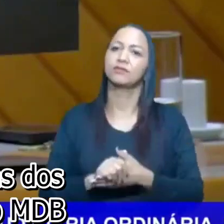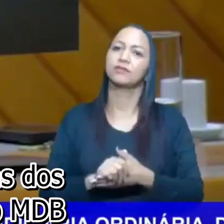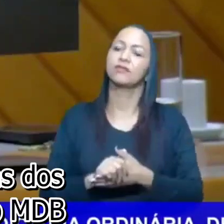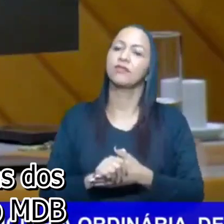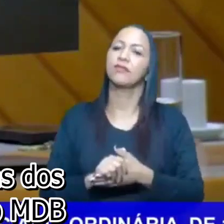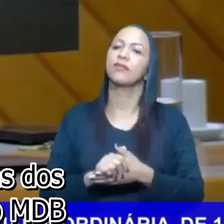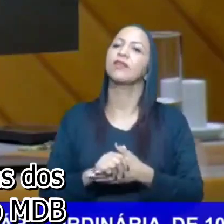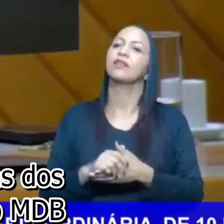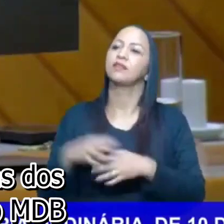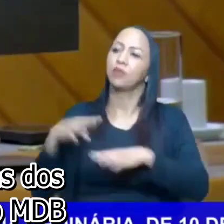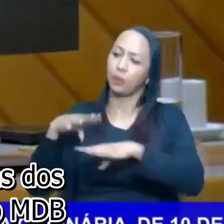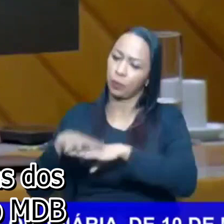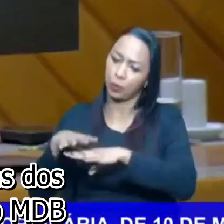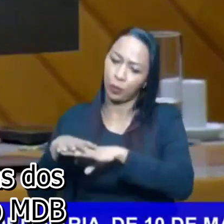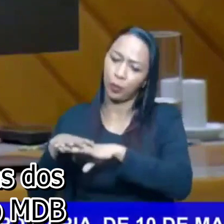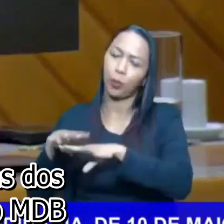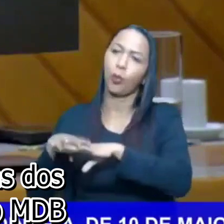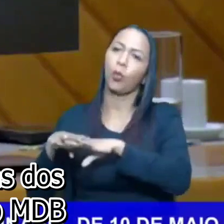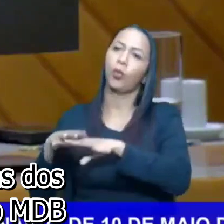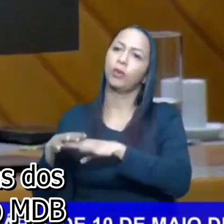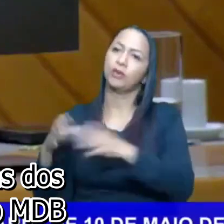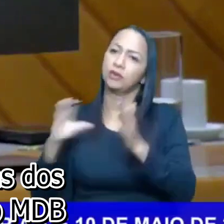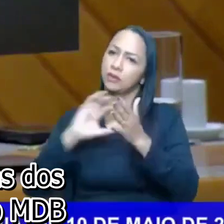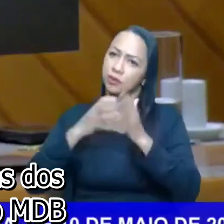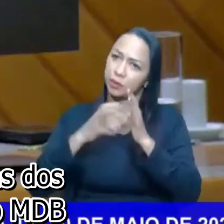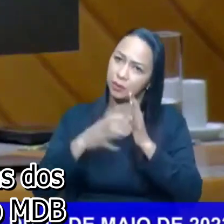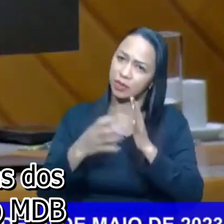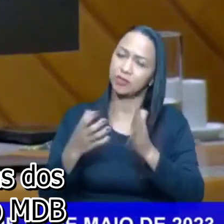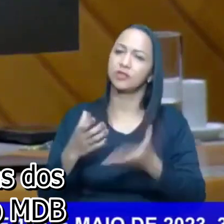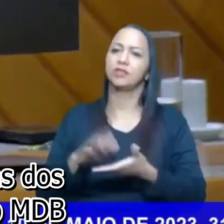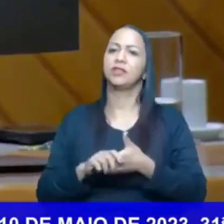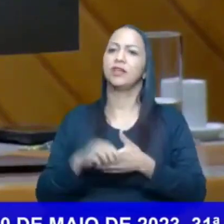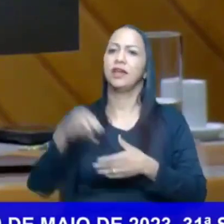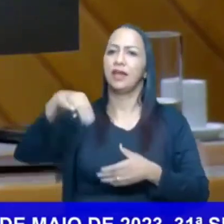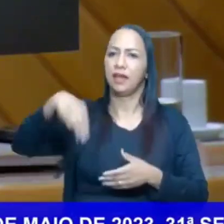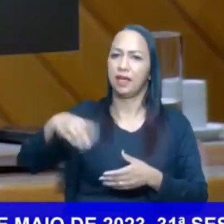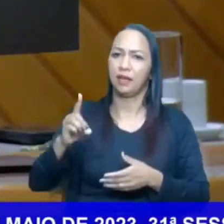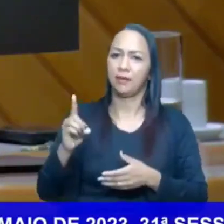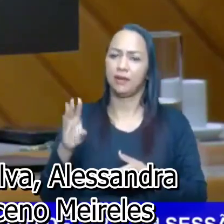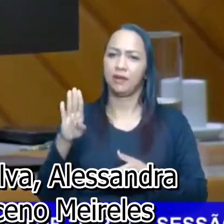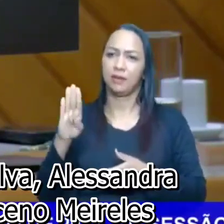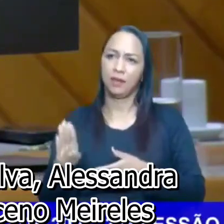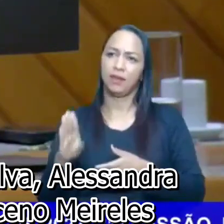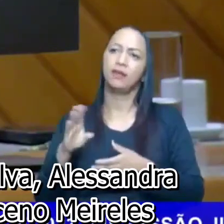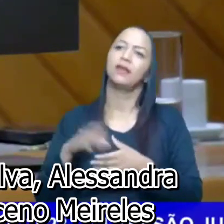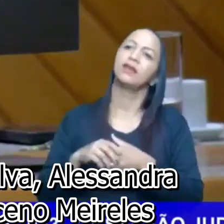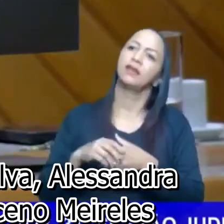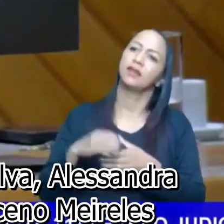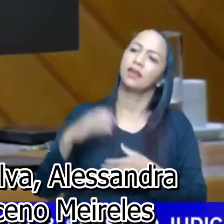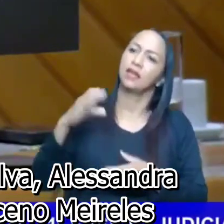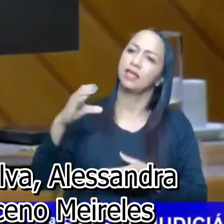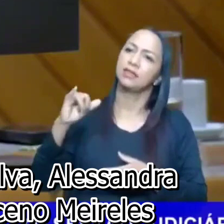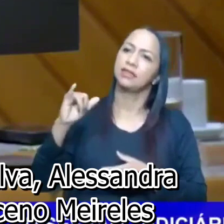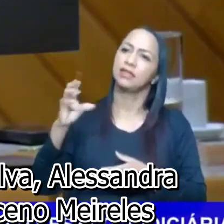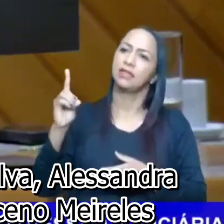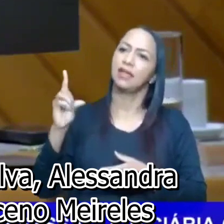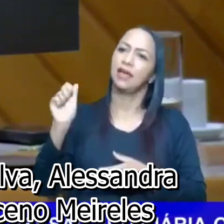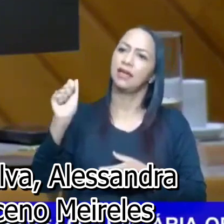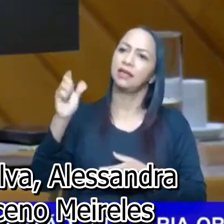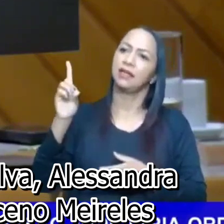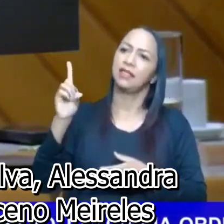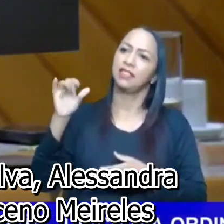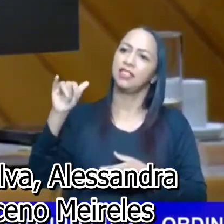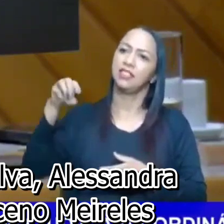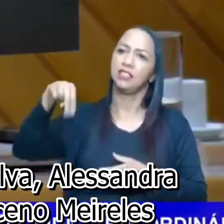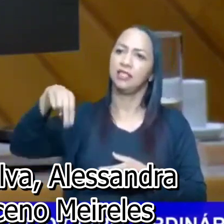de prestação de contas dos partidos Movimento Democrático Brasileiro, MDB, e Cidadania, e dos candidatos Cláudio Omar Rosa